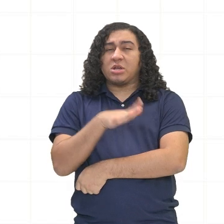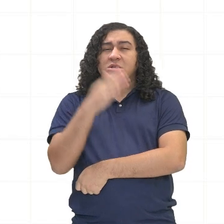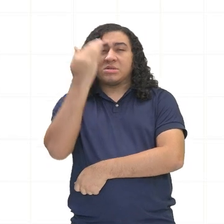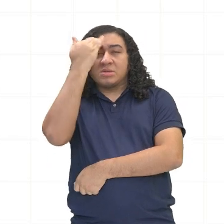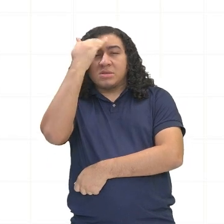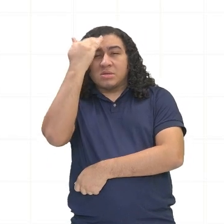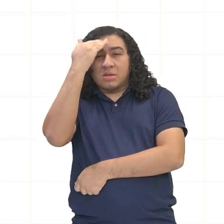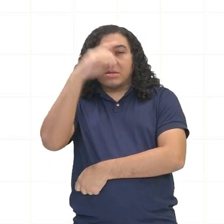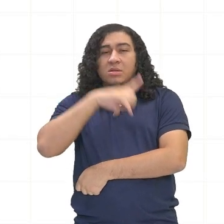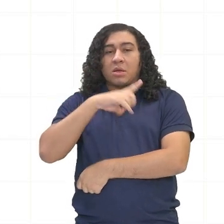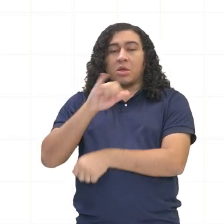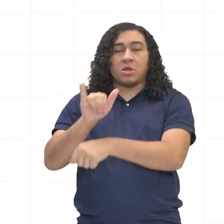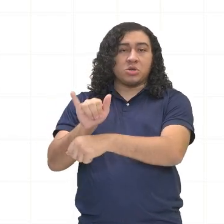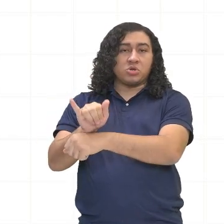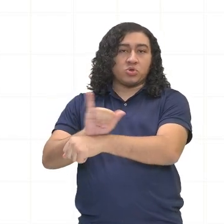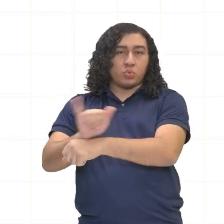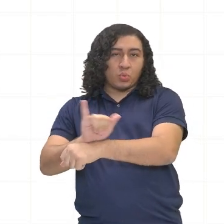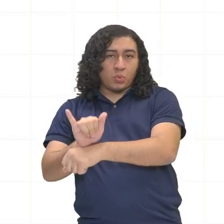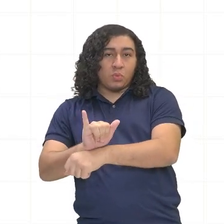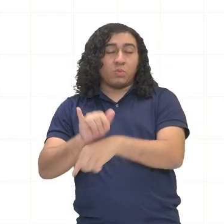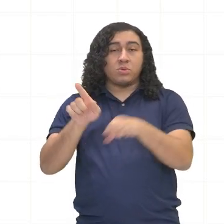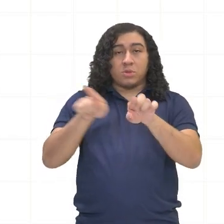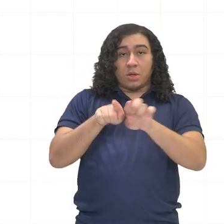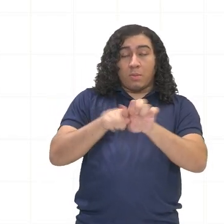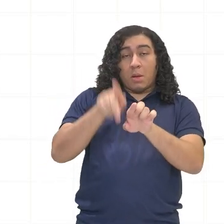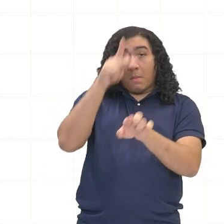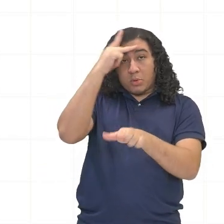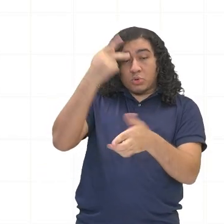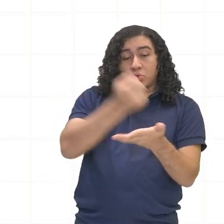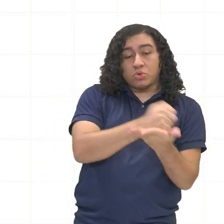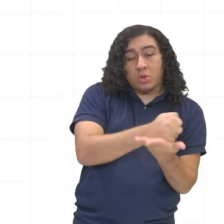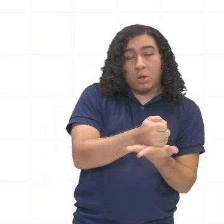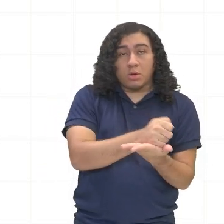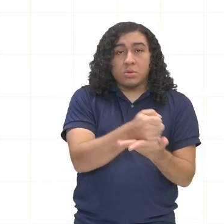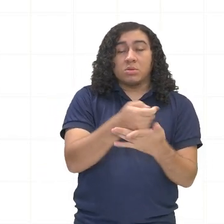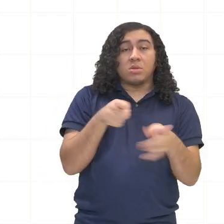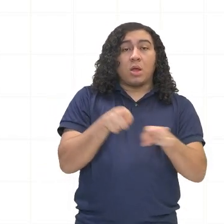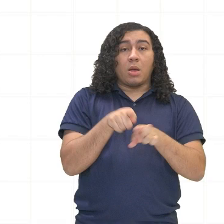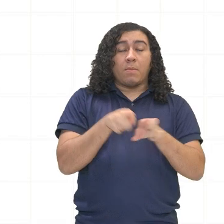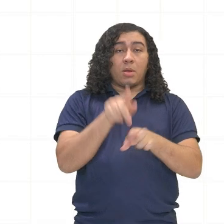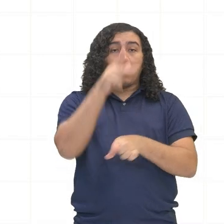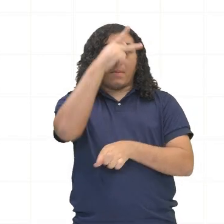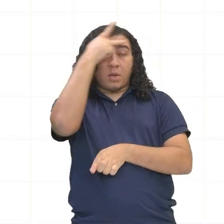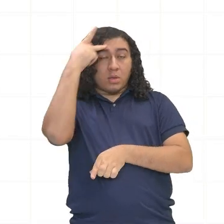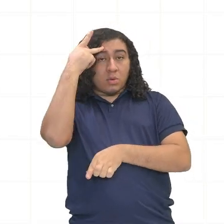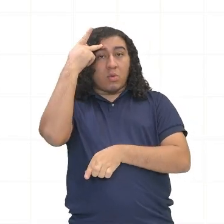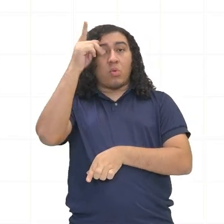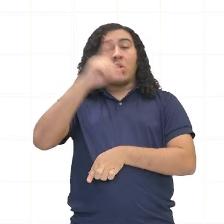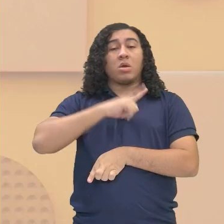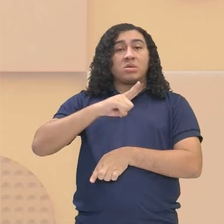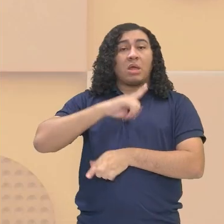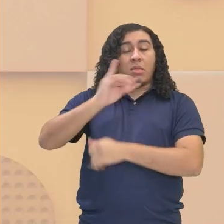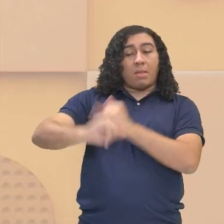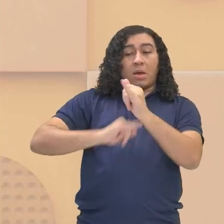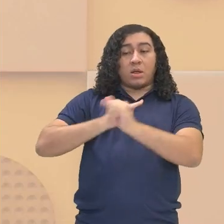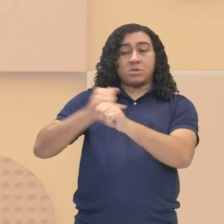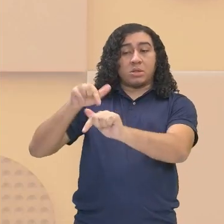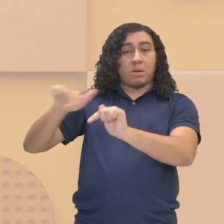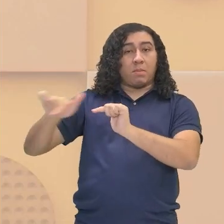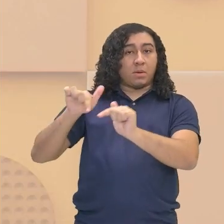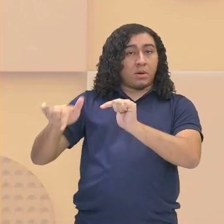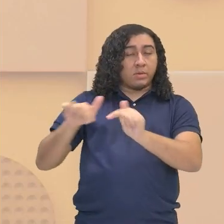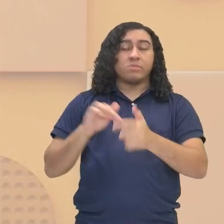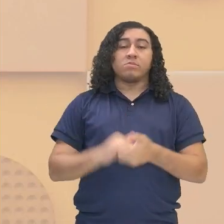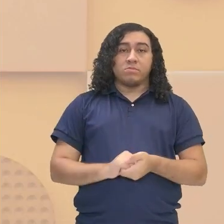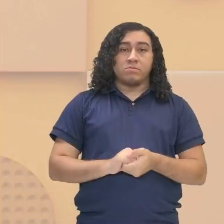youtuber, né, nos gamers ou nos influenciadores digitais? Hoje em dia, inclusive, é até uma febre, né, entre os